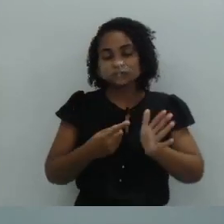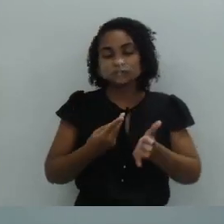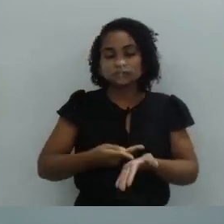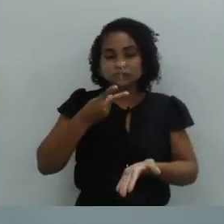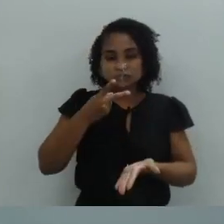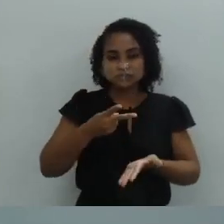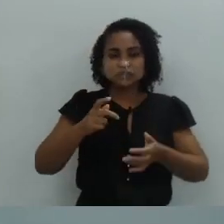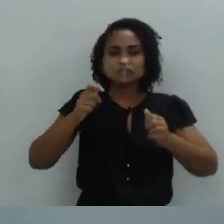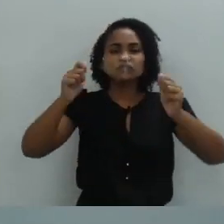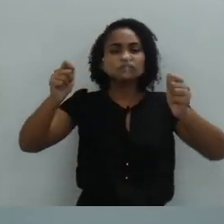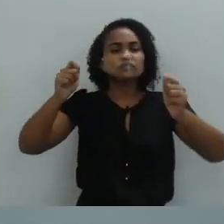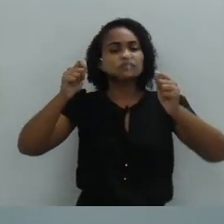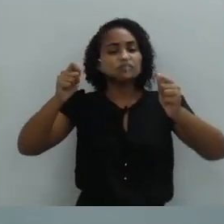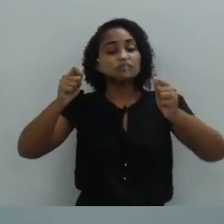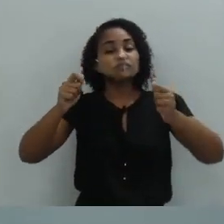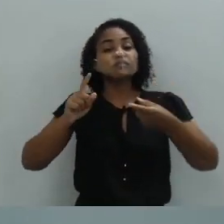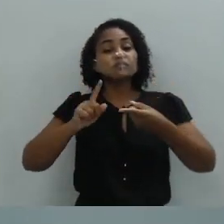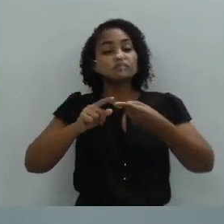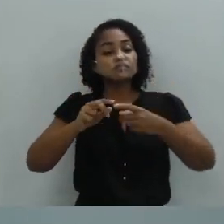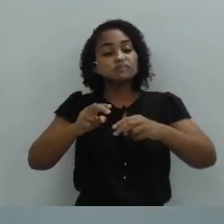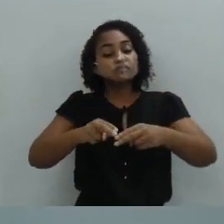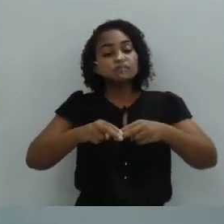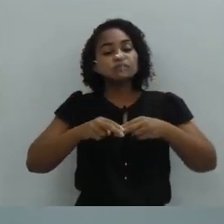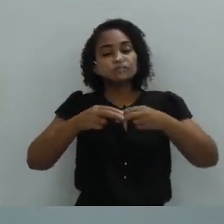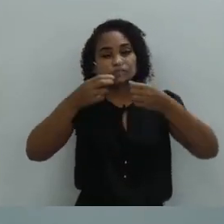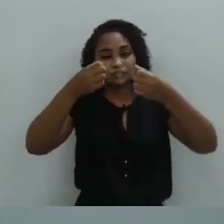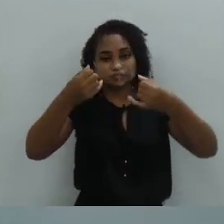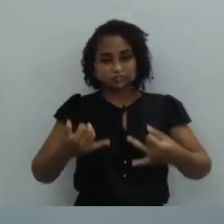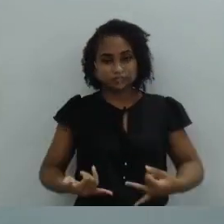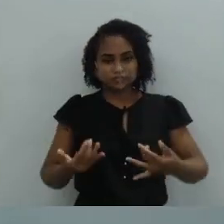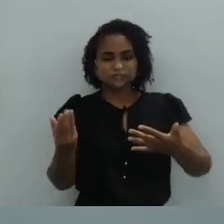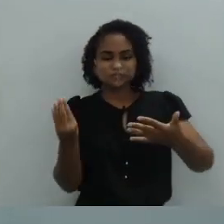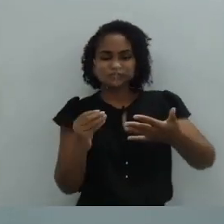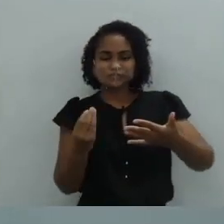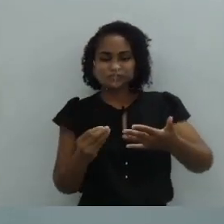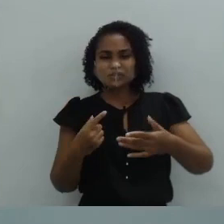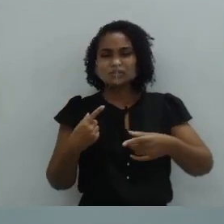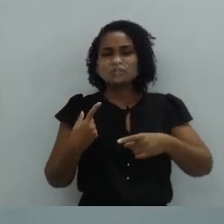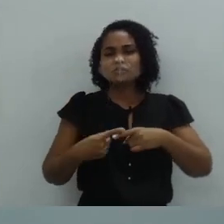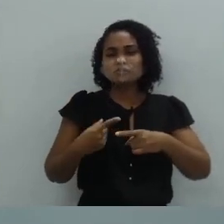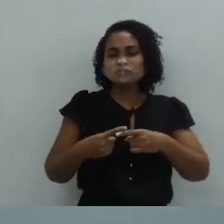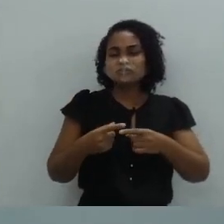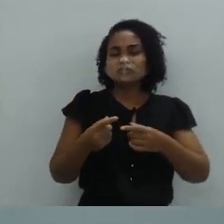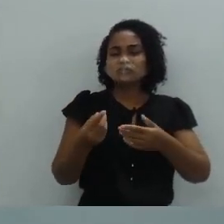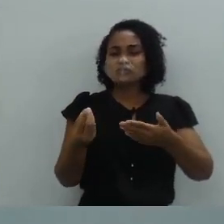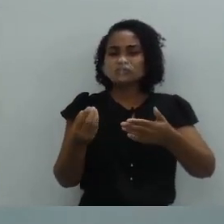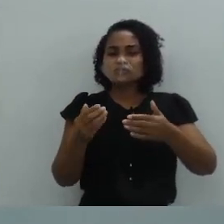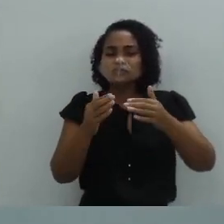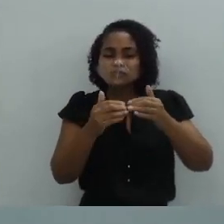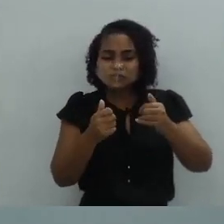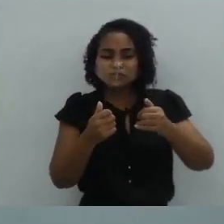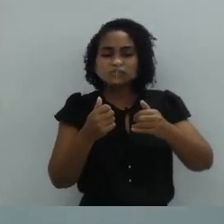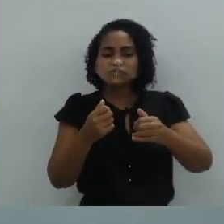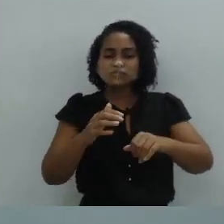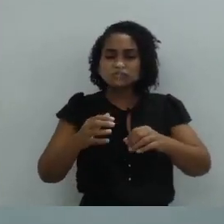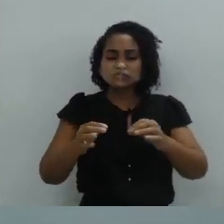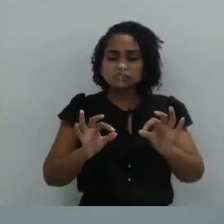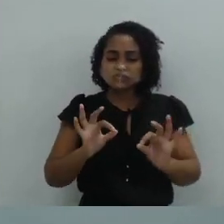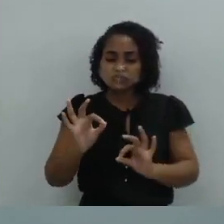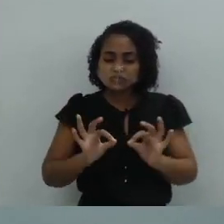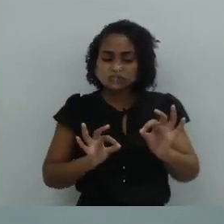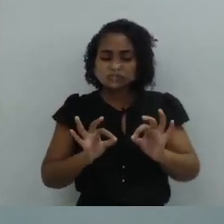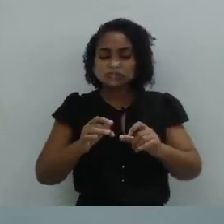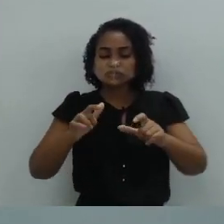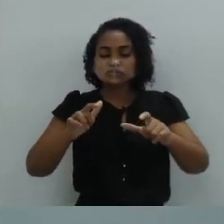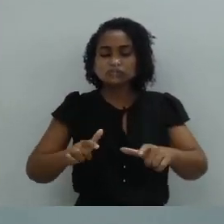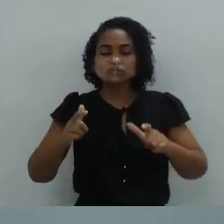a reivindicação e a gente vai justificar por que eu estou solicitando a construção de uma área de